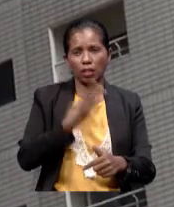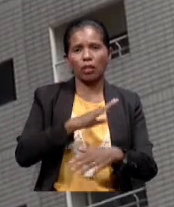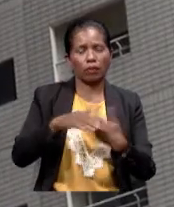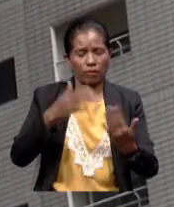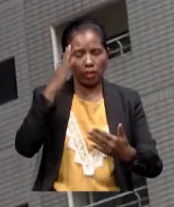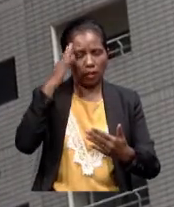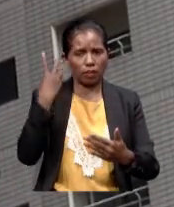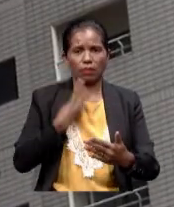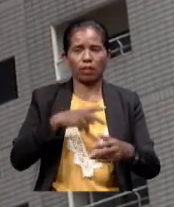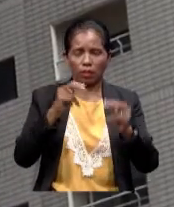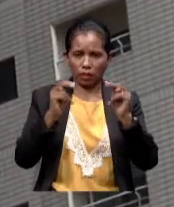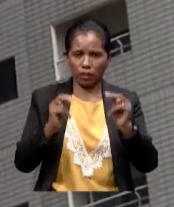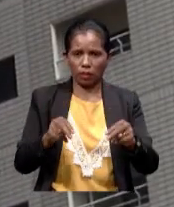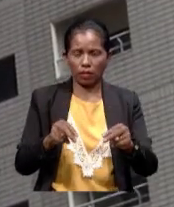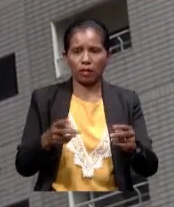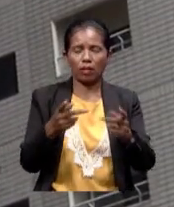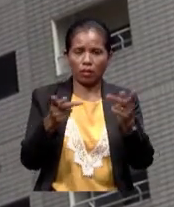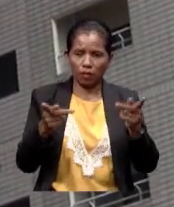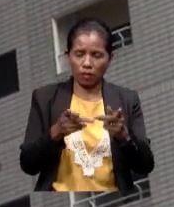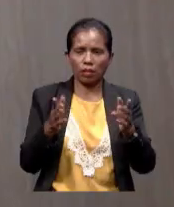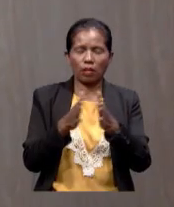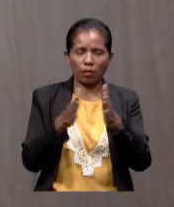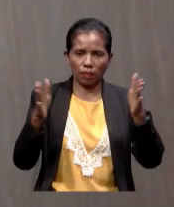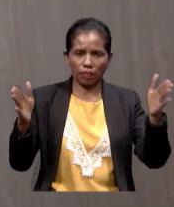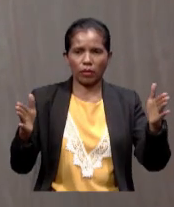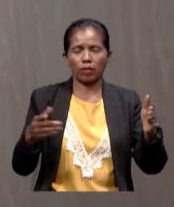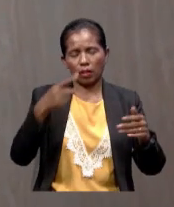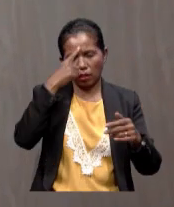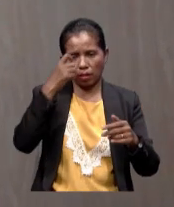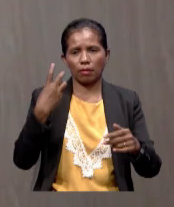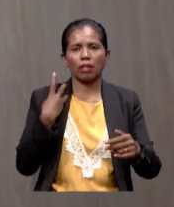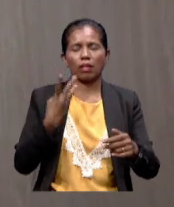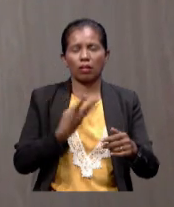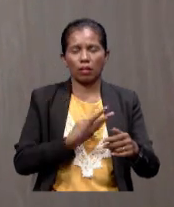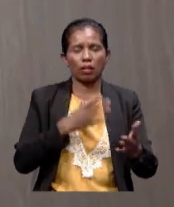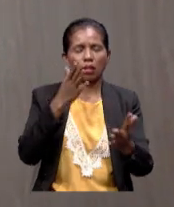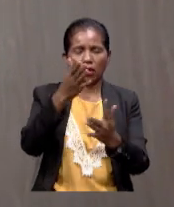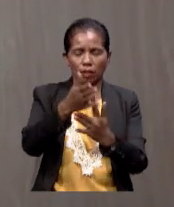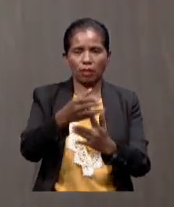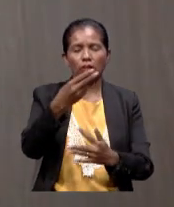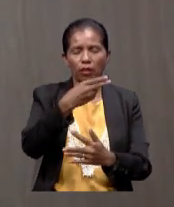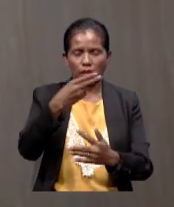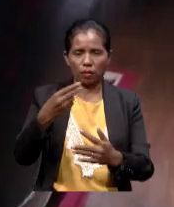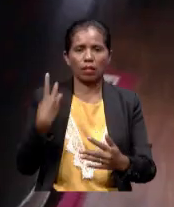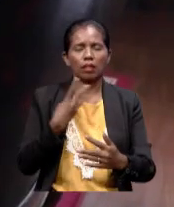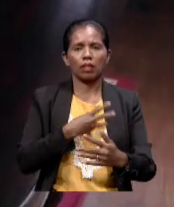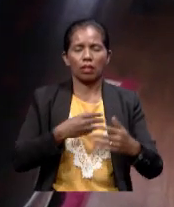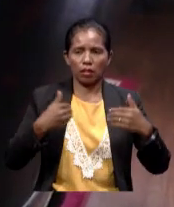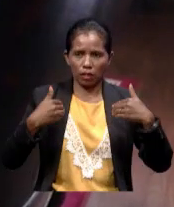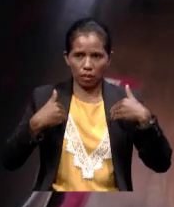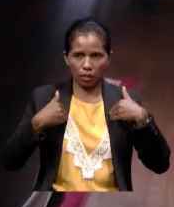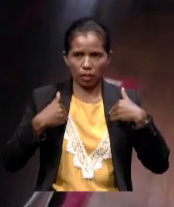ita precisa fatin luang liutang também ita nia adesão né, então ita se missão rua,